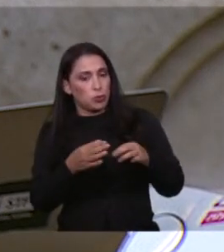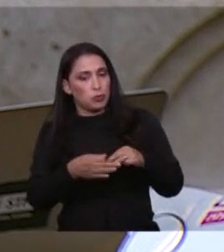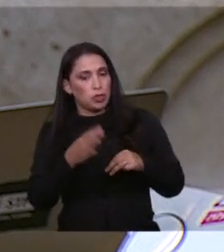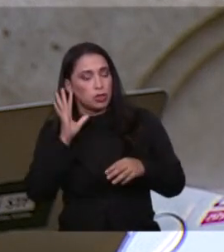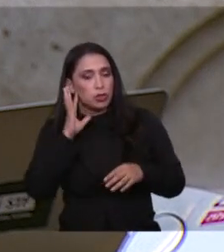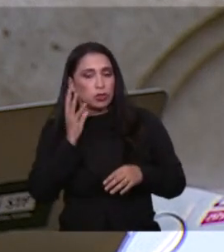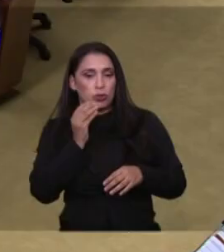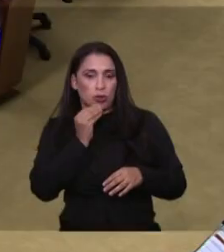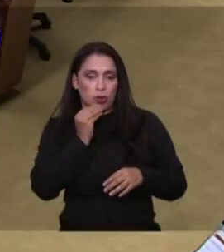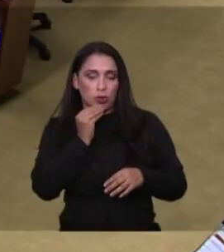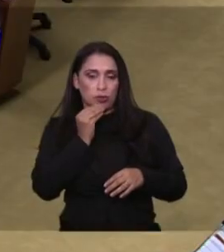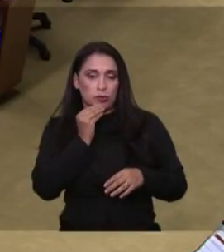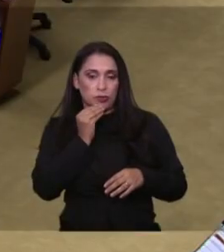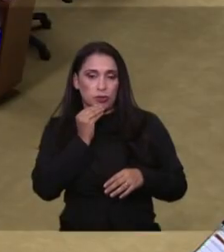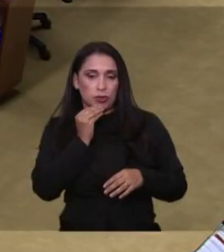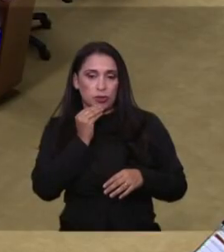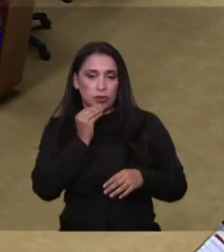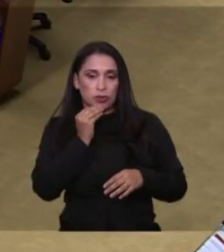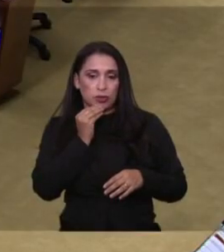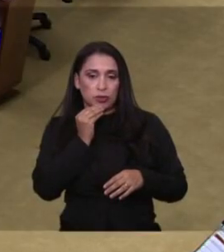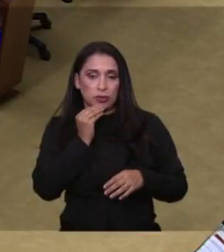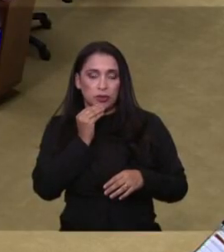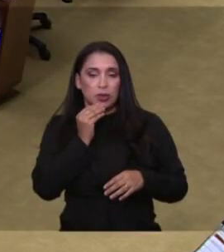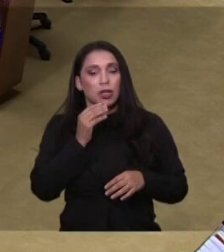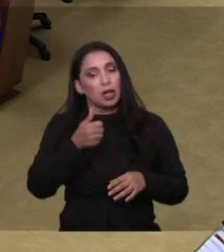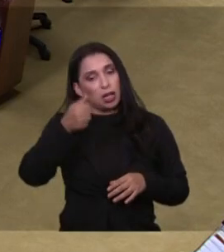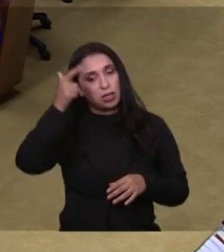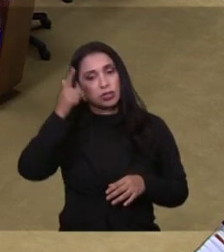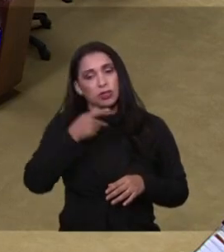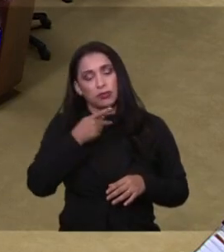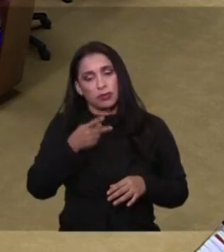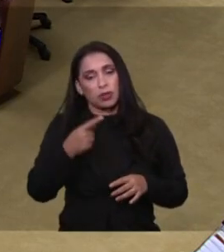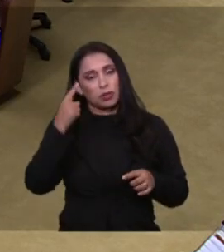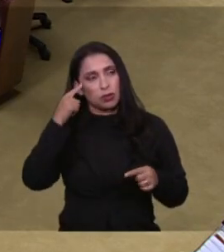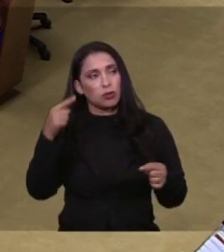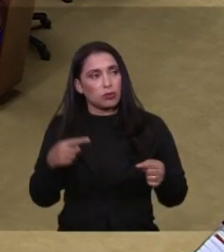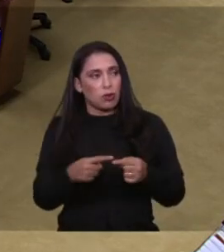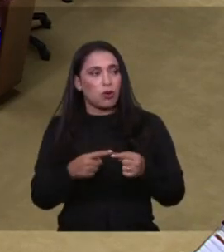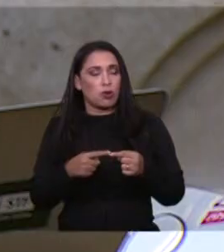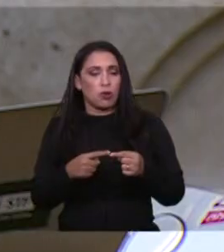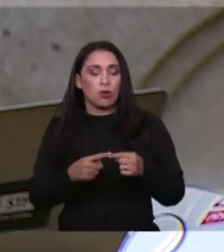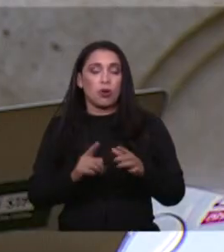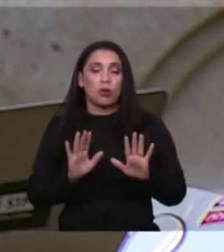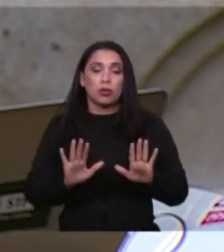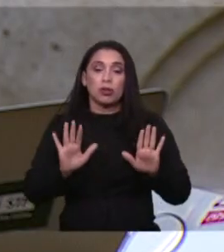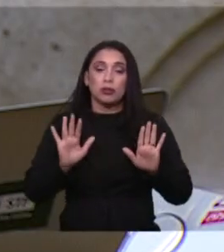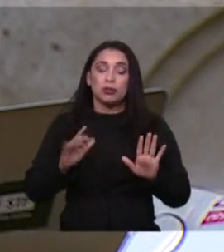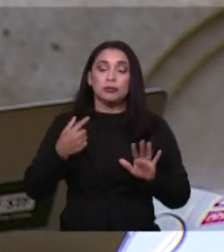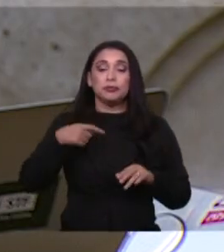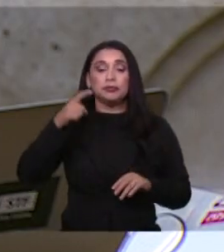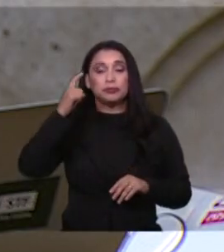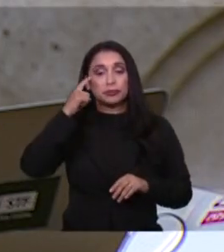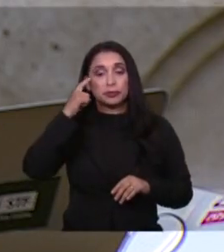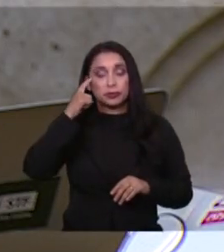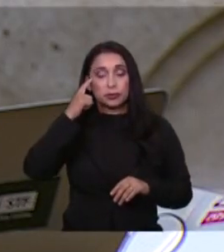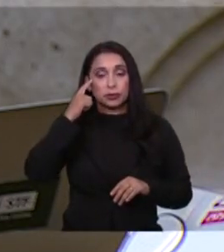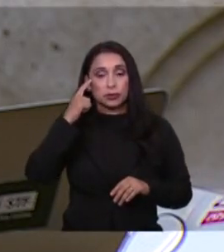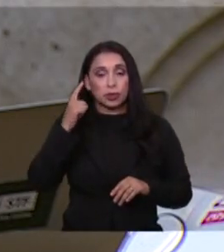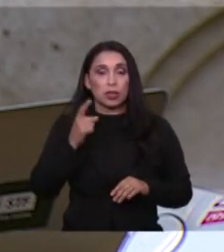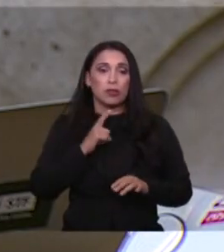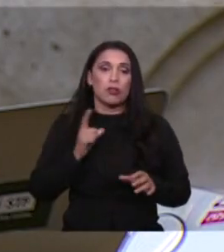não podemos nos amarrar. Portanto, não é prejudicial. Isso eu também concordo. Que mas eu gostaria de saber se Vossa Excelência acha que devemos